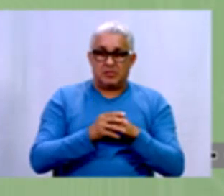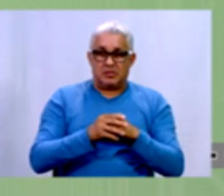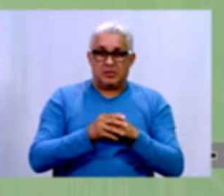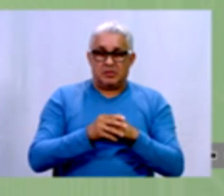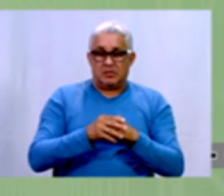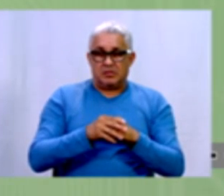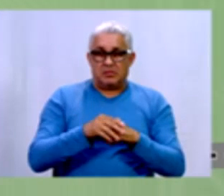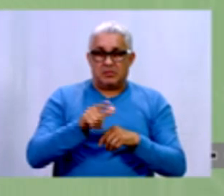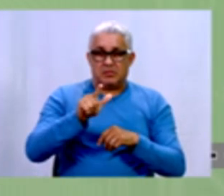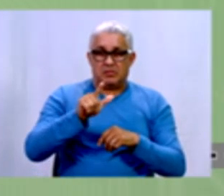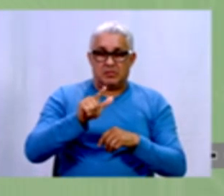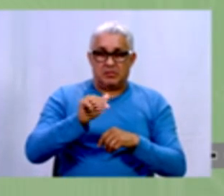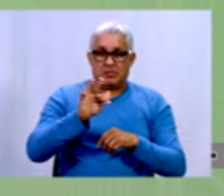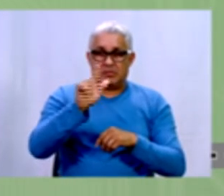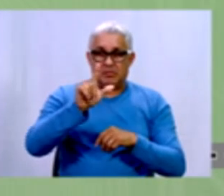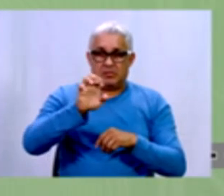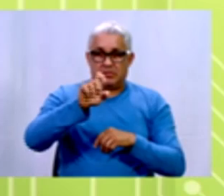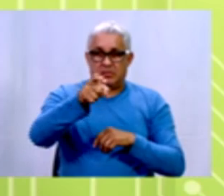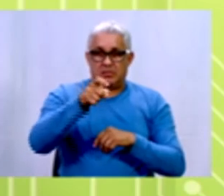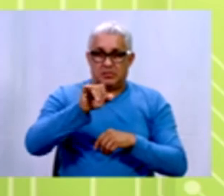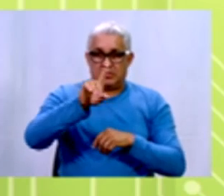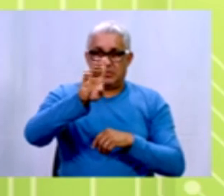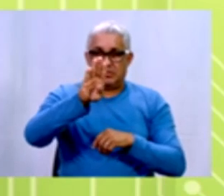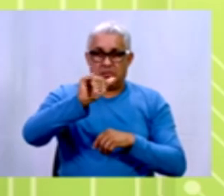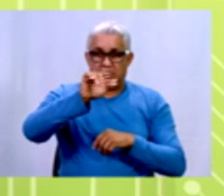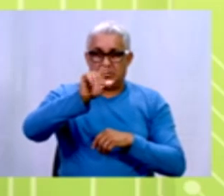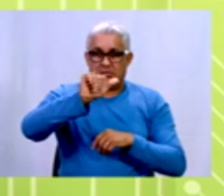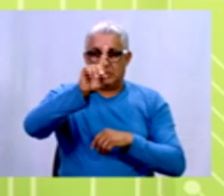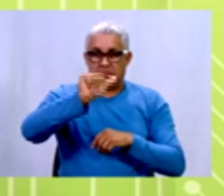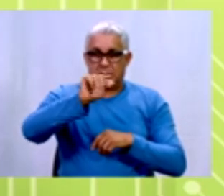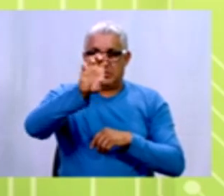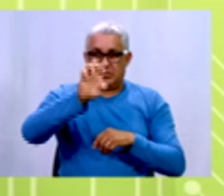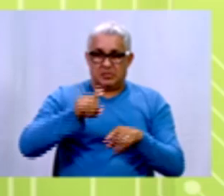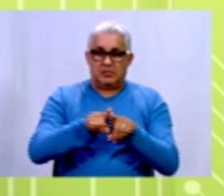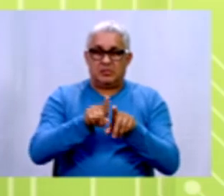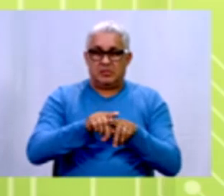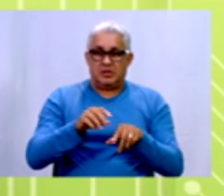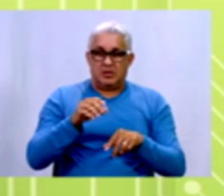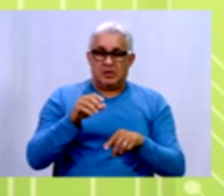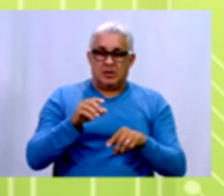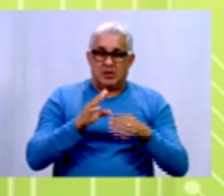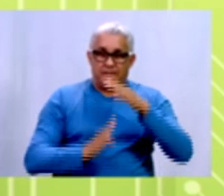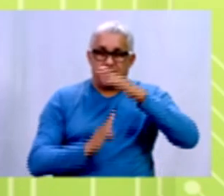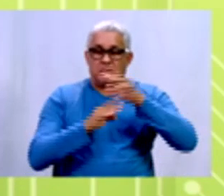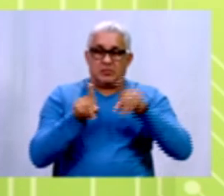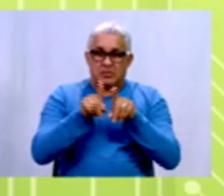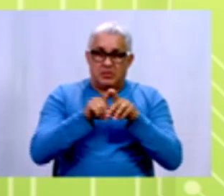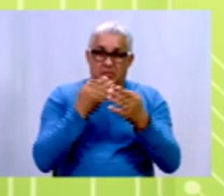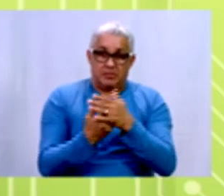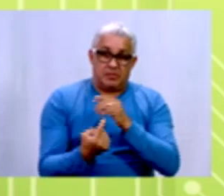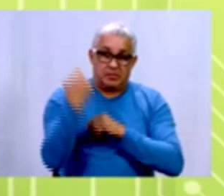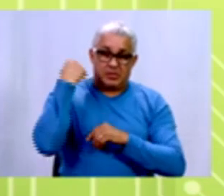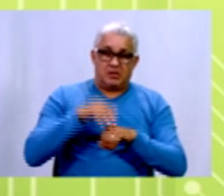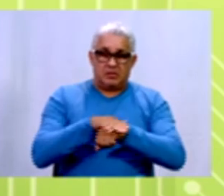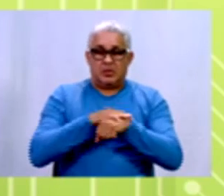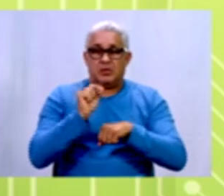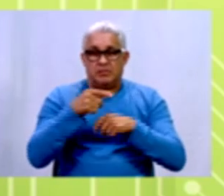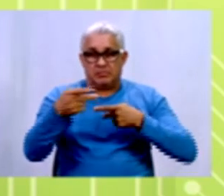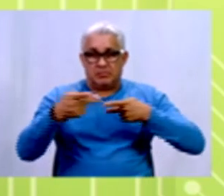máximas. Então, lembrem que na aula passada nós estávamos conversando a respeito do